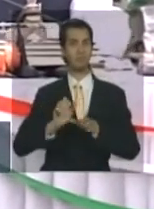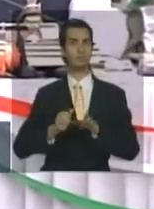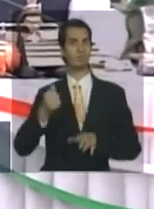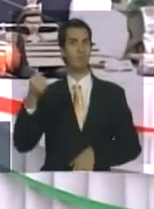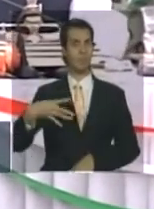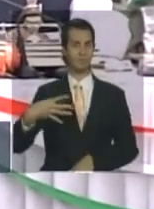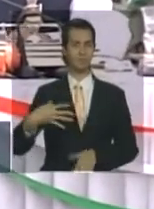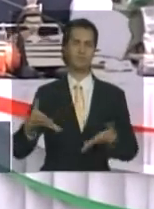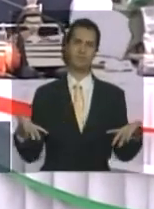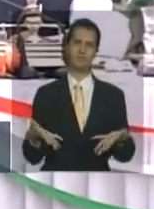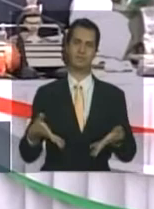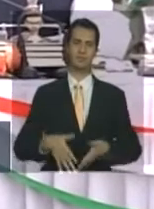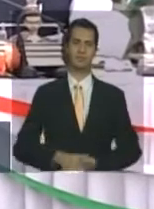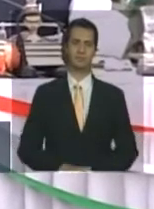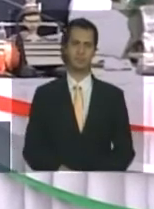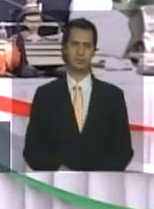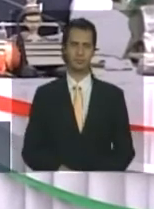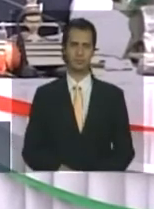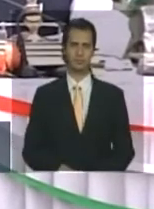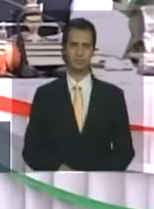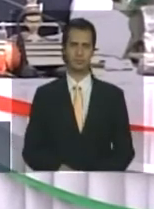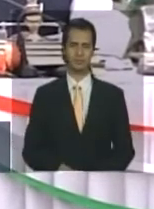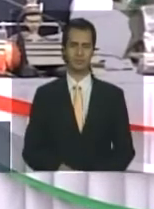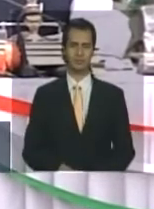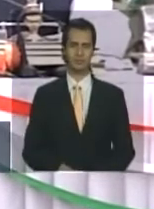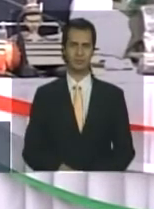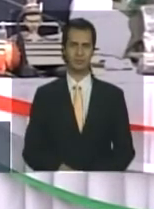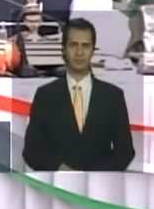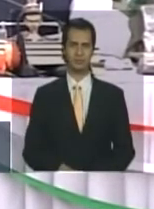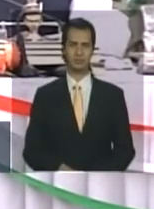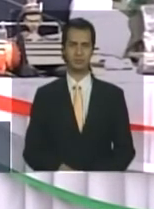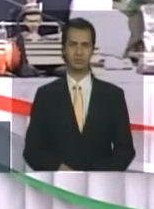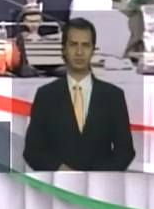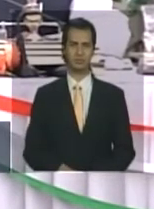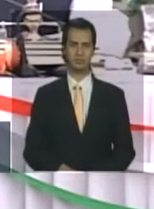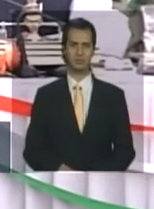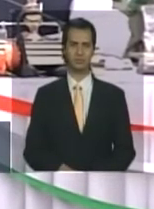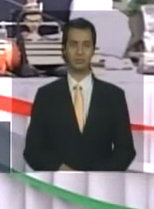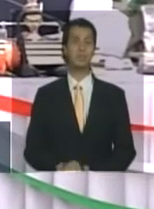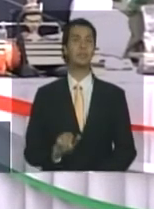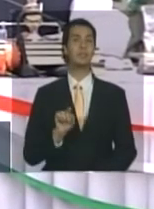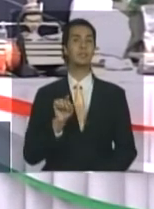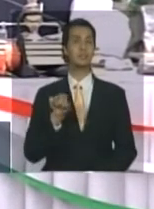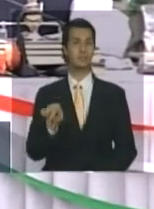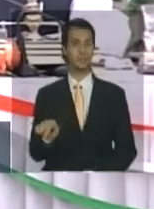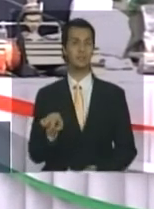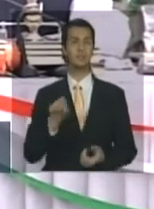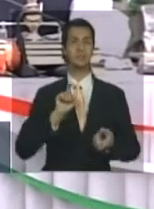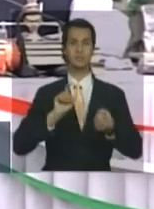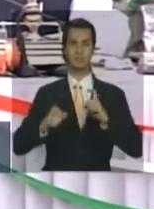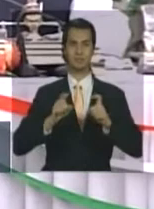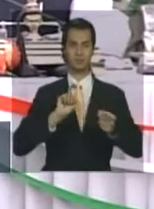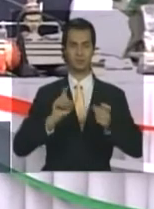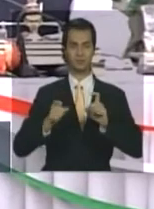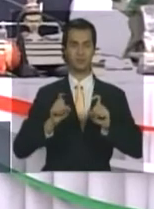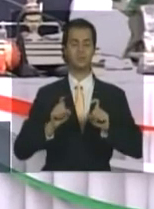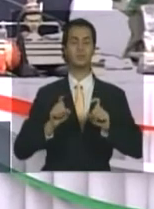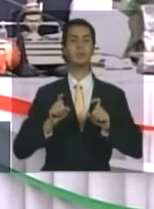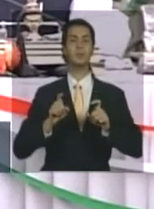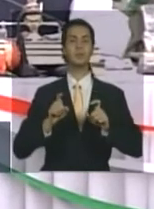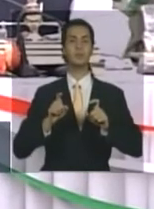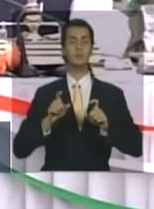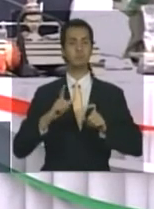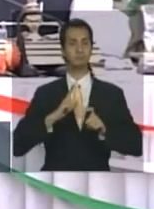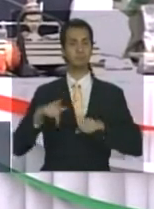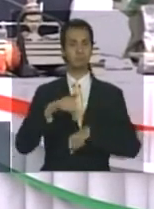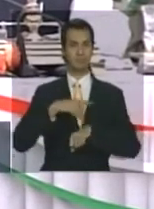successful carrying out of the fourth BRICS summit. Fizemos nas nossas reuniões bilaterais